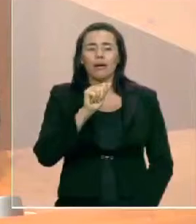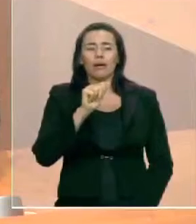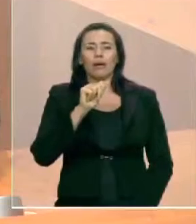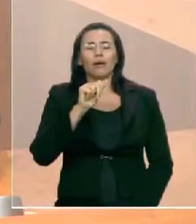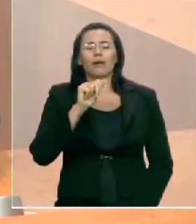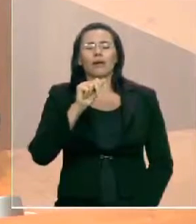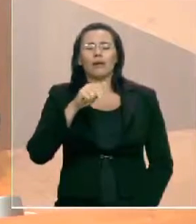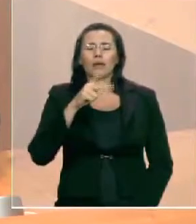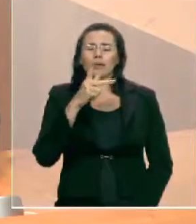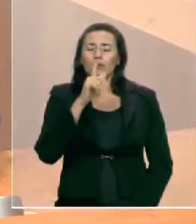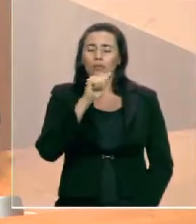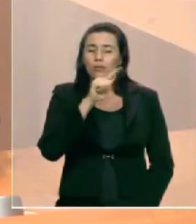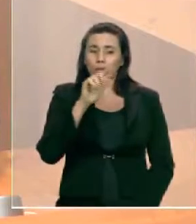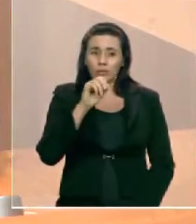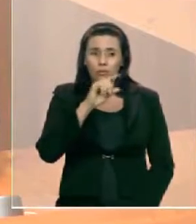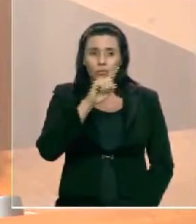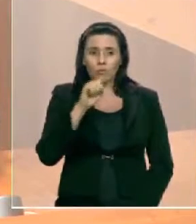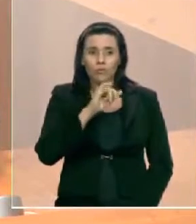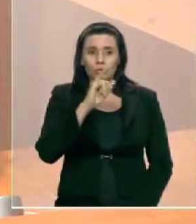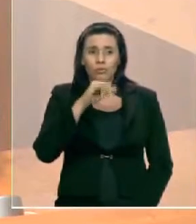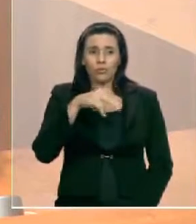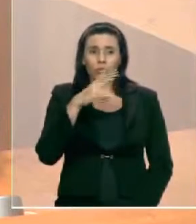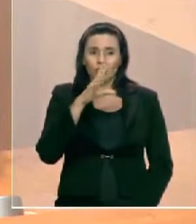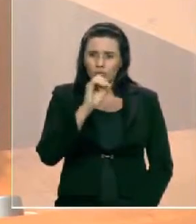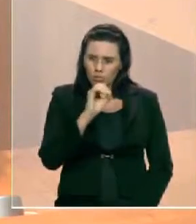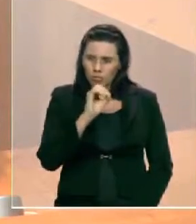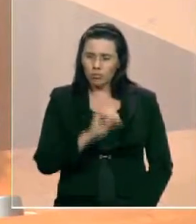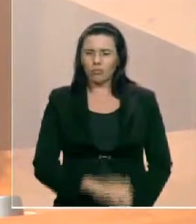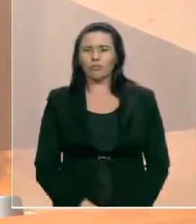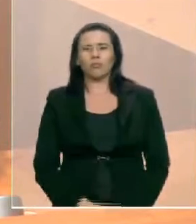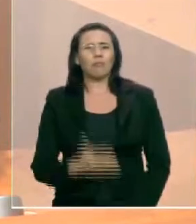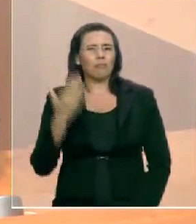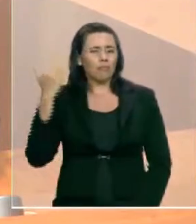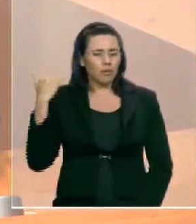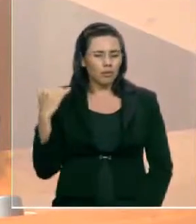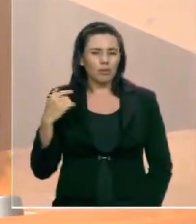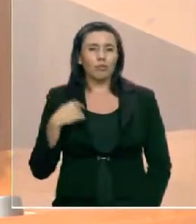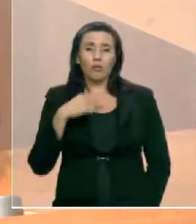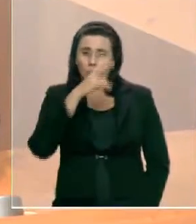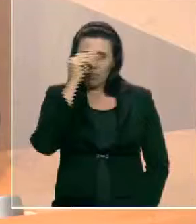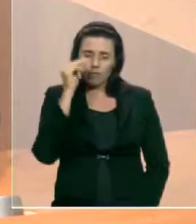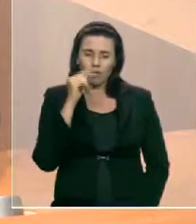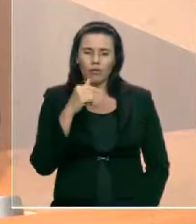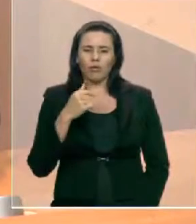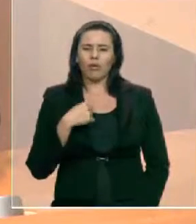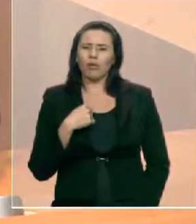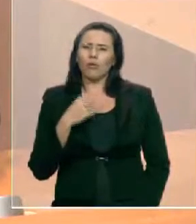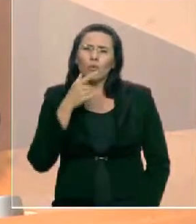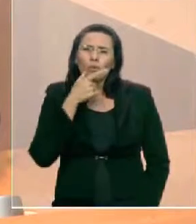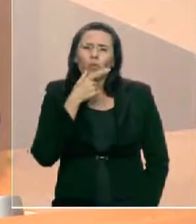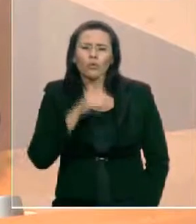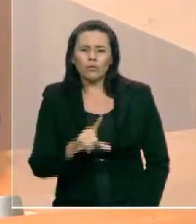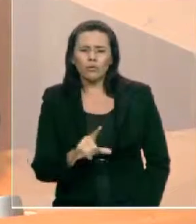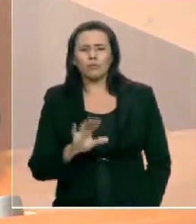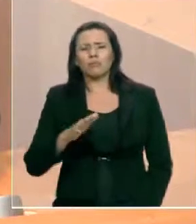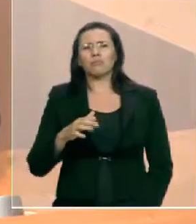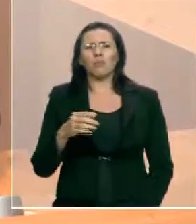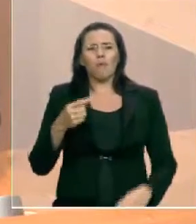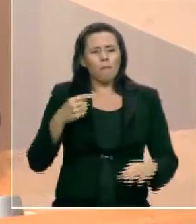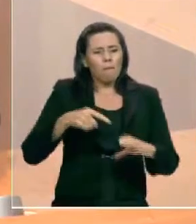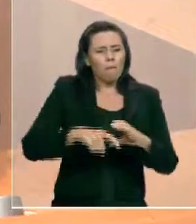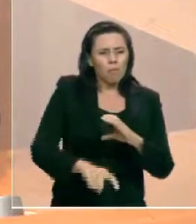conseguia obter um poço com a capacidade de vazão de 20 mil litros hora com